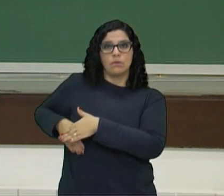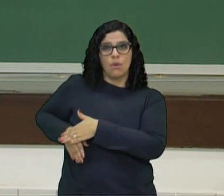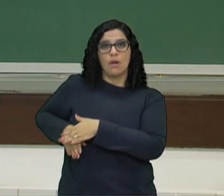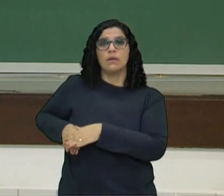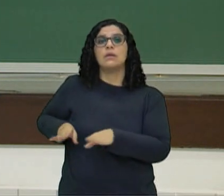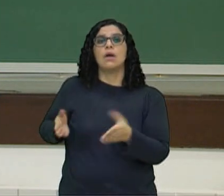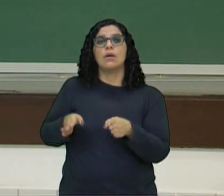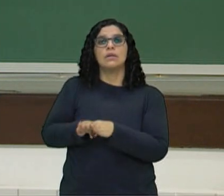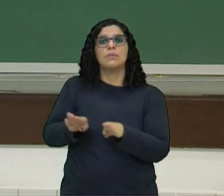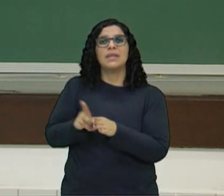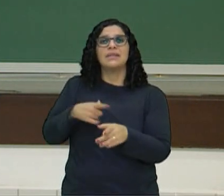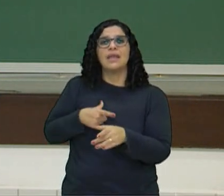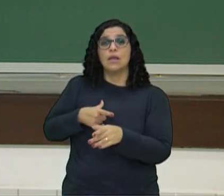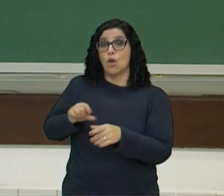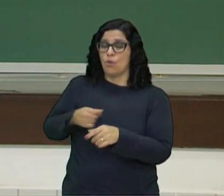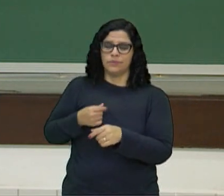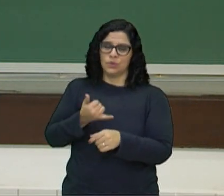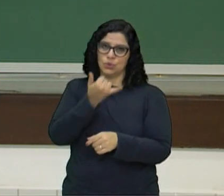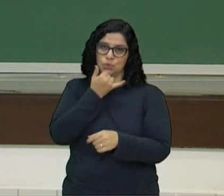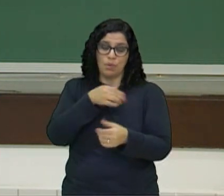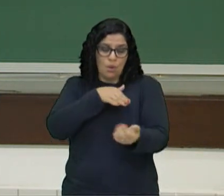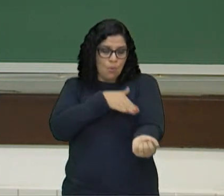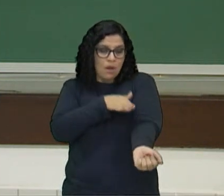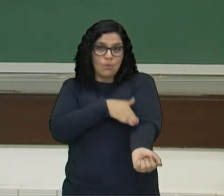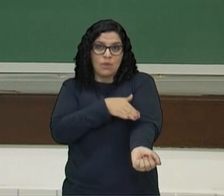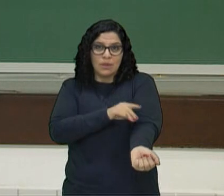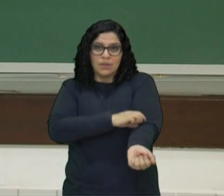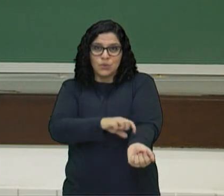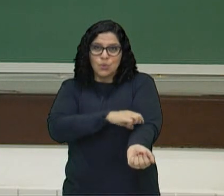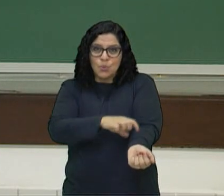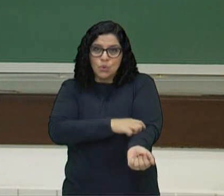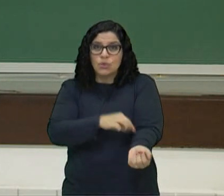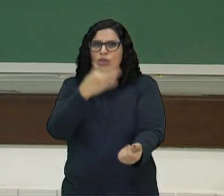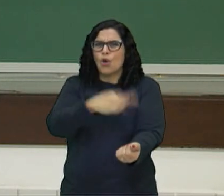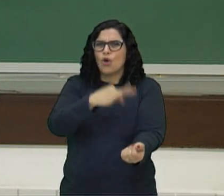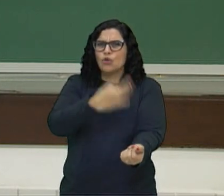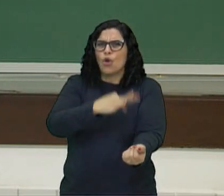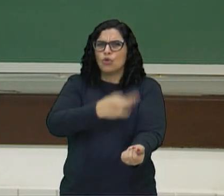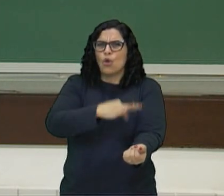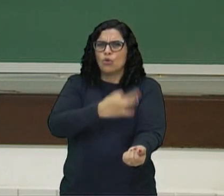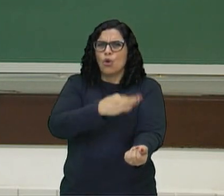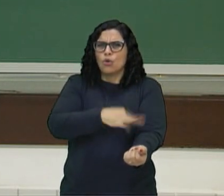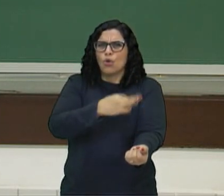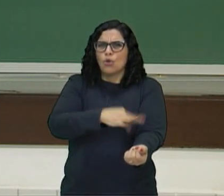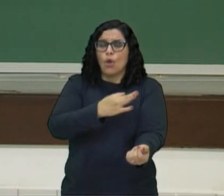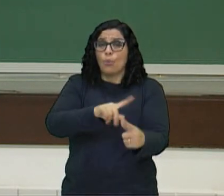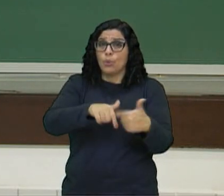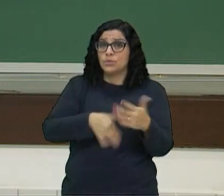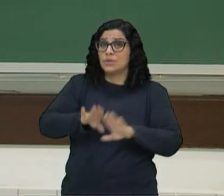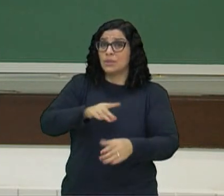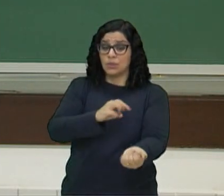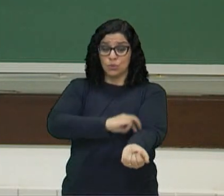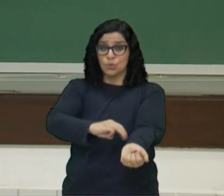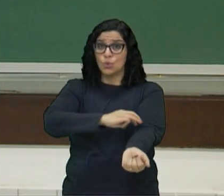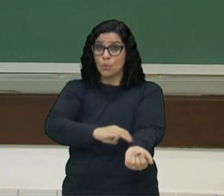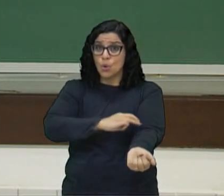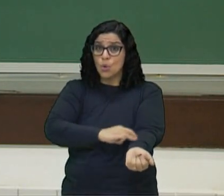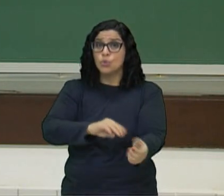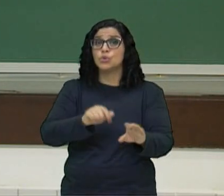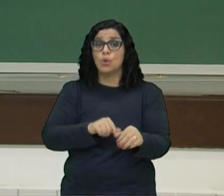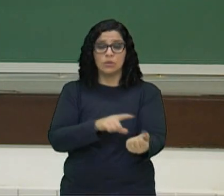músculo e vai dar aquela dor de atividade física no dia anterior, no dia seguinte. E se você não cuidar, dependendo da musculatura, você pode